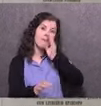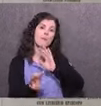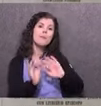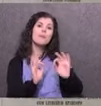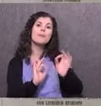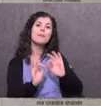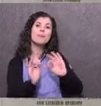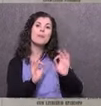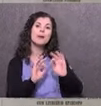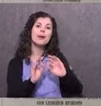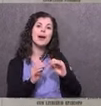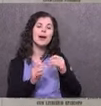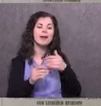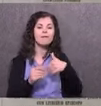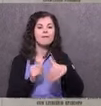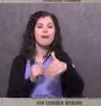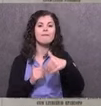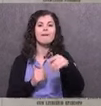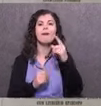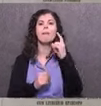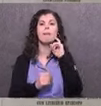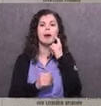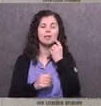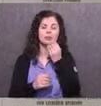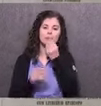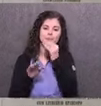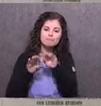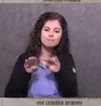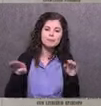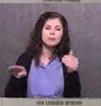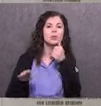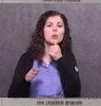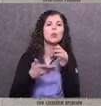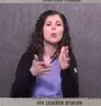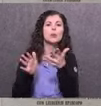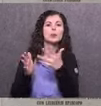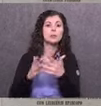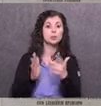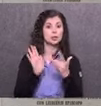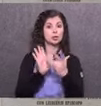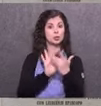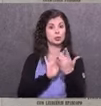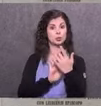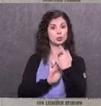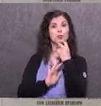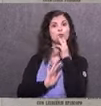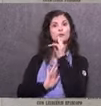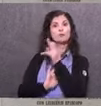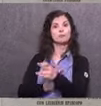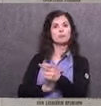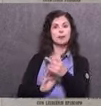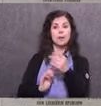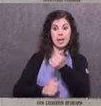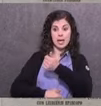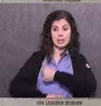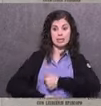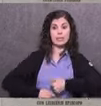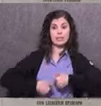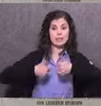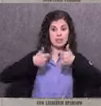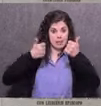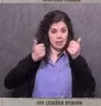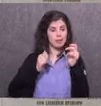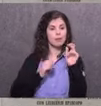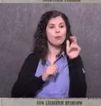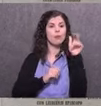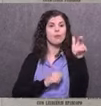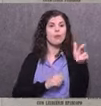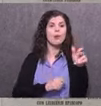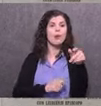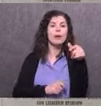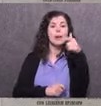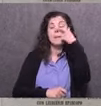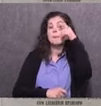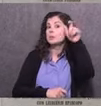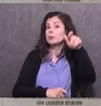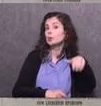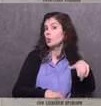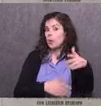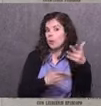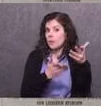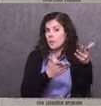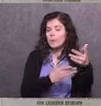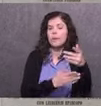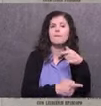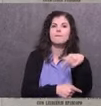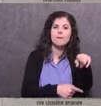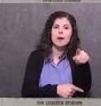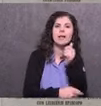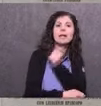comer a Páscoa? Ele respondeu: ide à cidade, à casa de tal pessoa, e